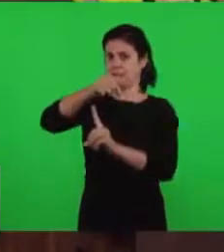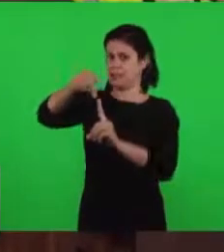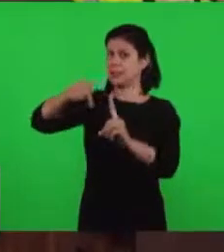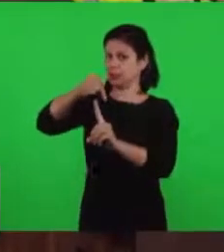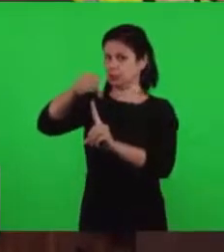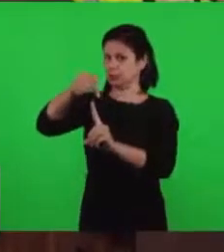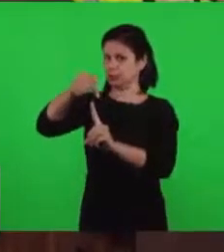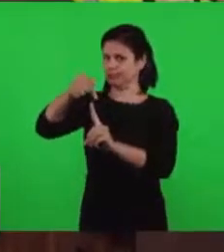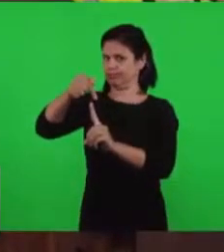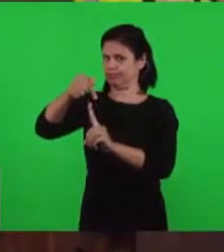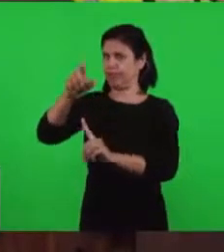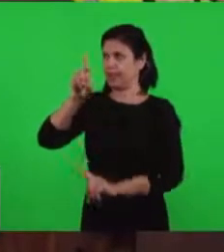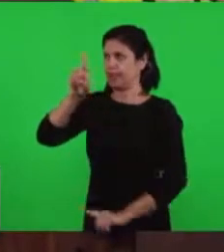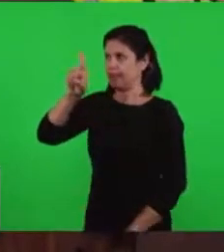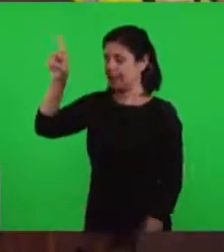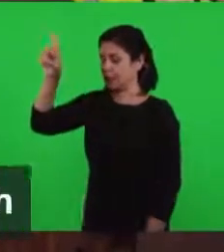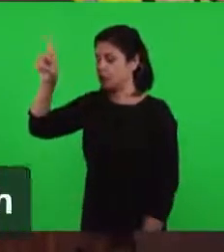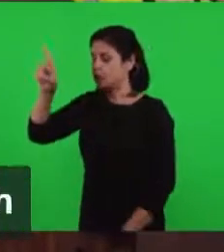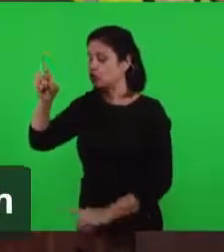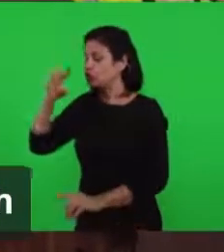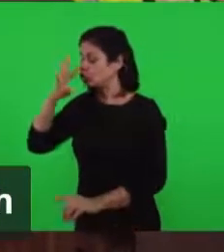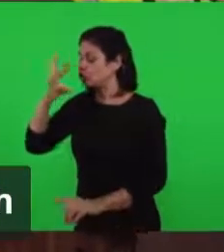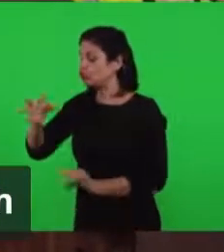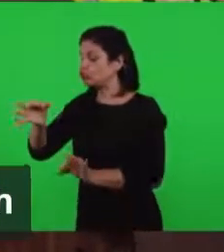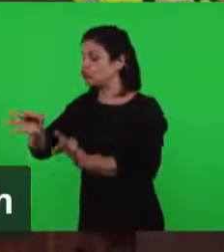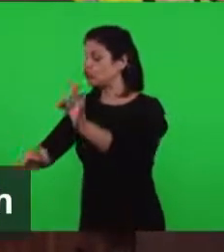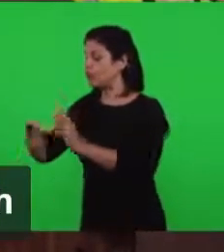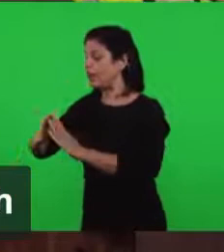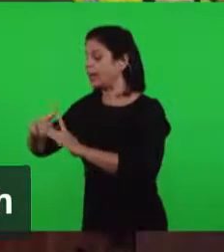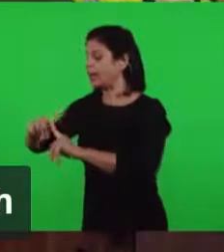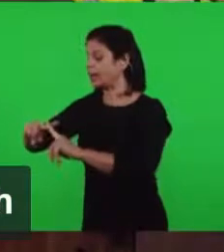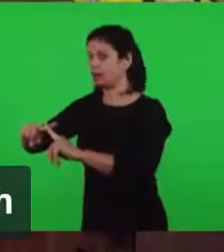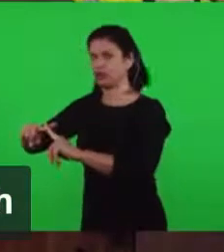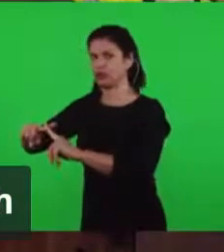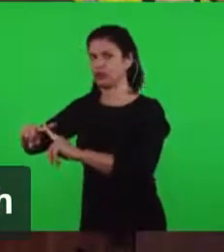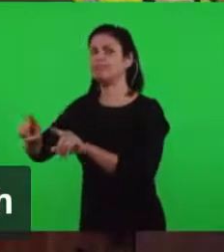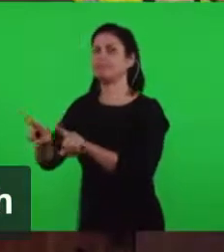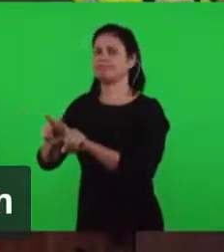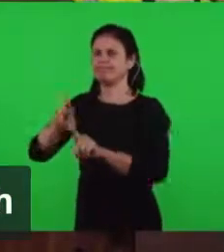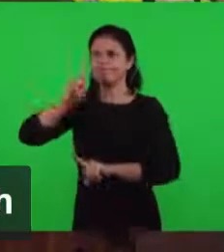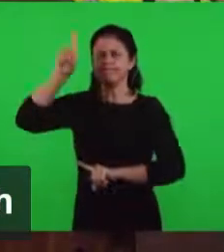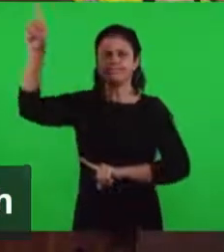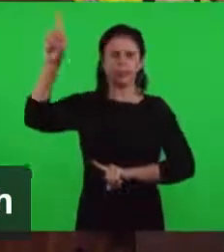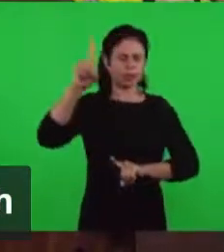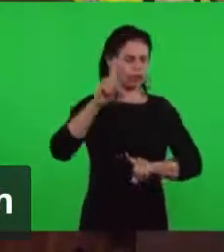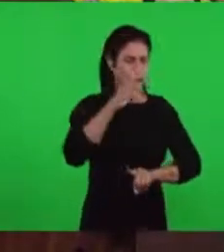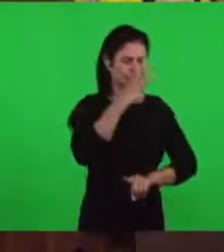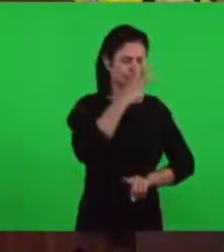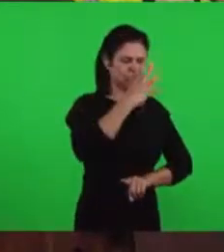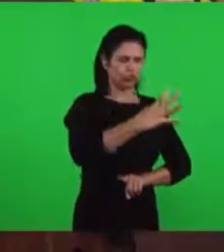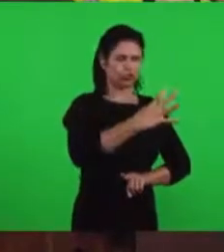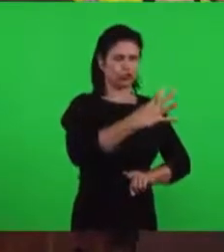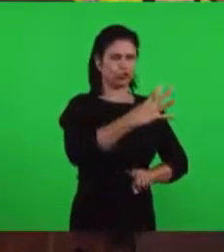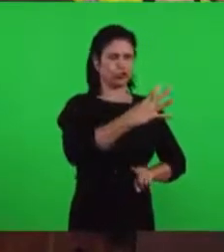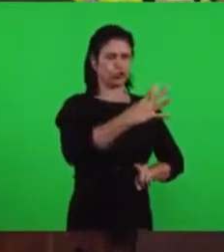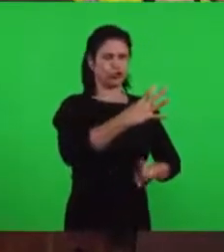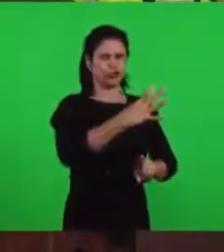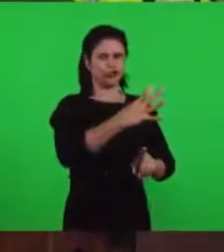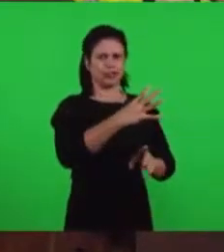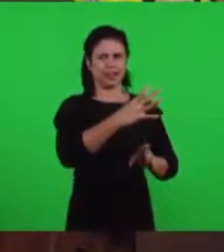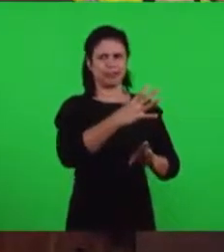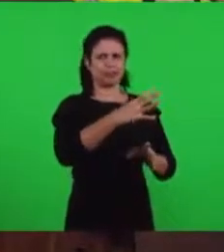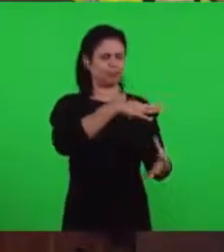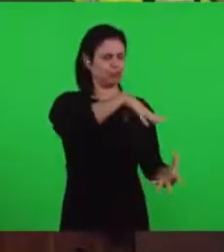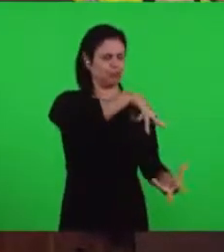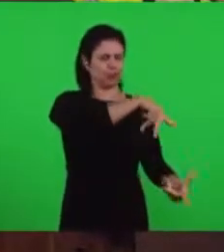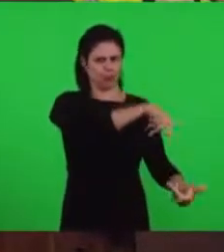igreja como para o mundo especificamente ele quer mostrar a igreja a sua forma de